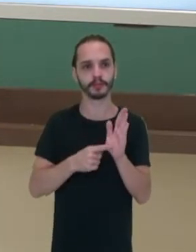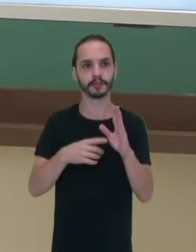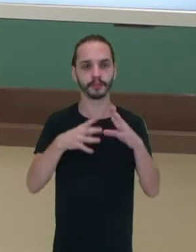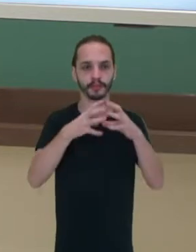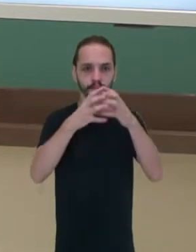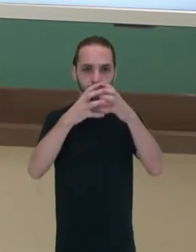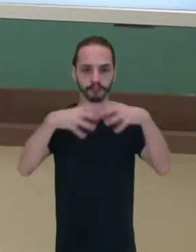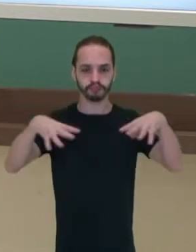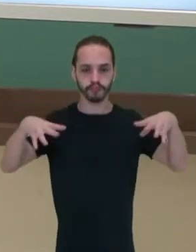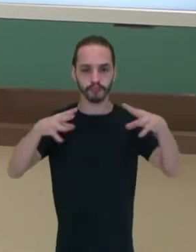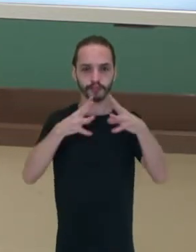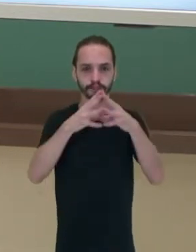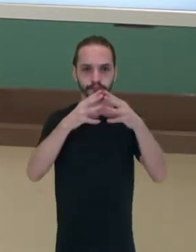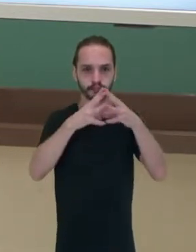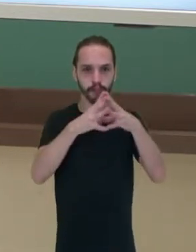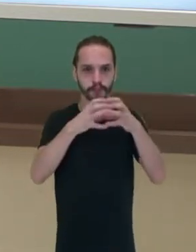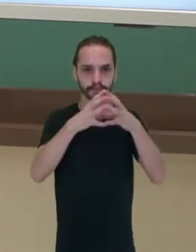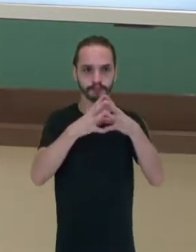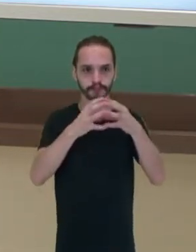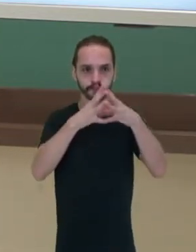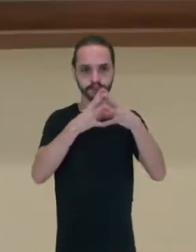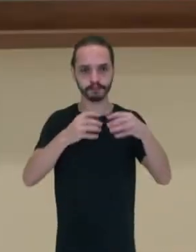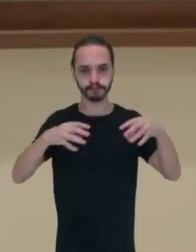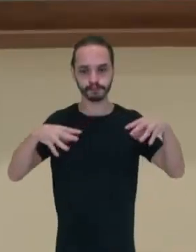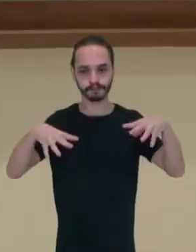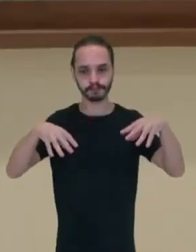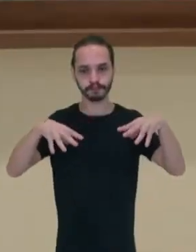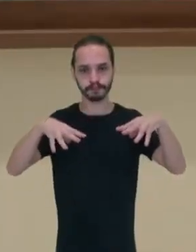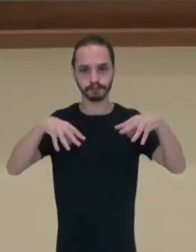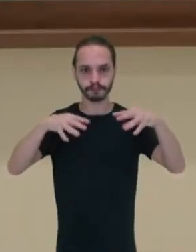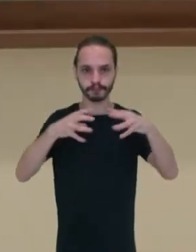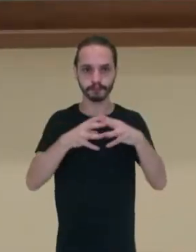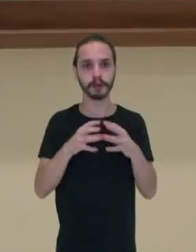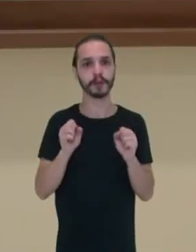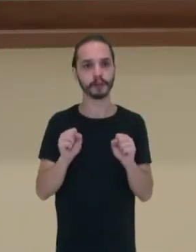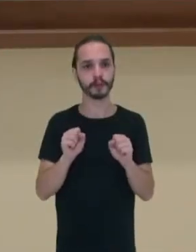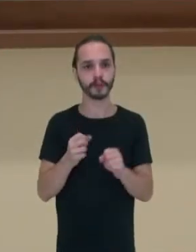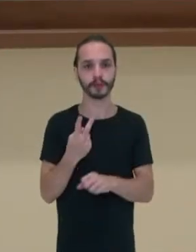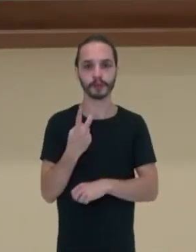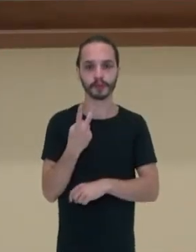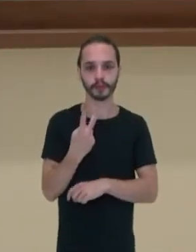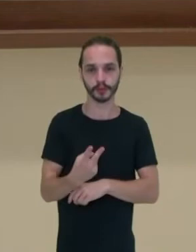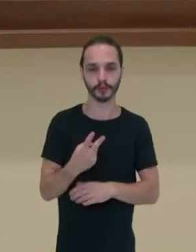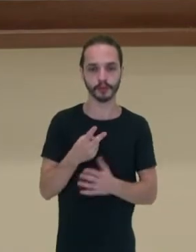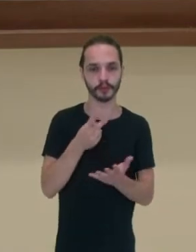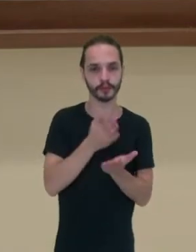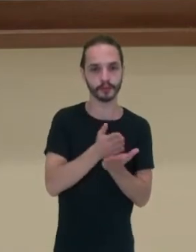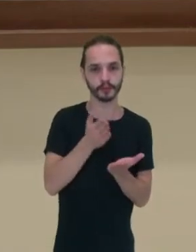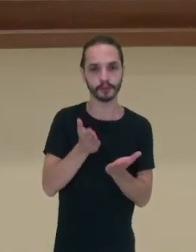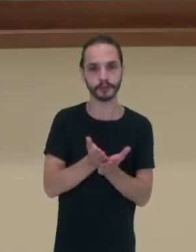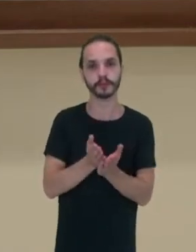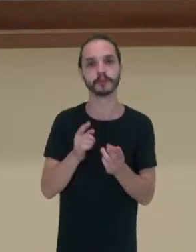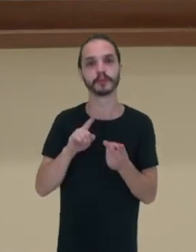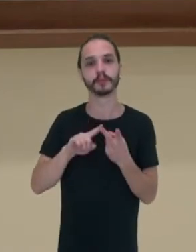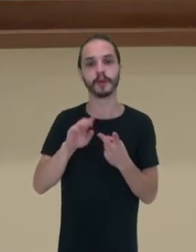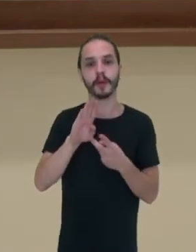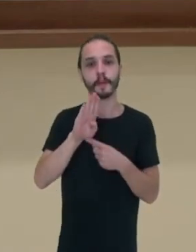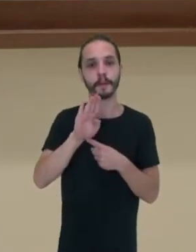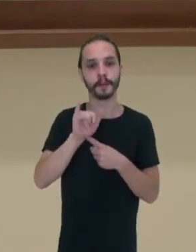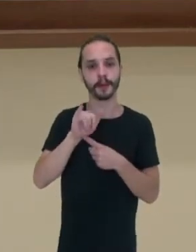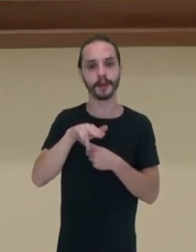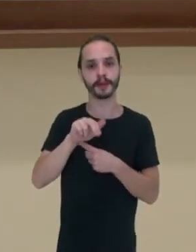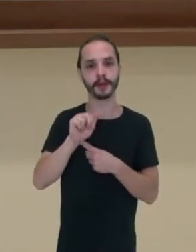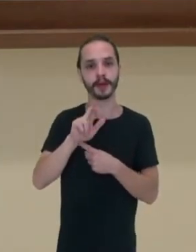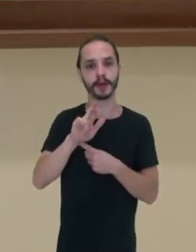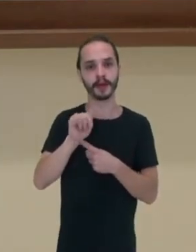tipo assexuada, que ela pode ser binária ou a bipartição, né, de algas